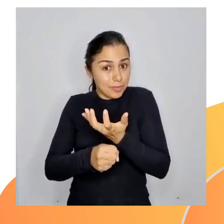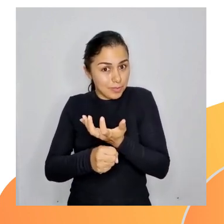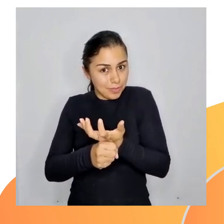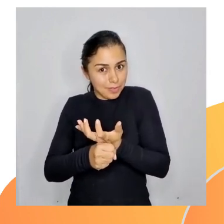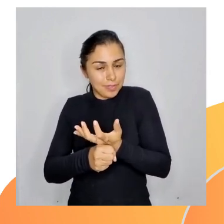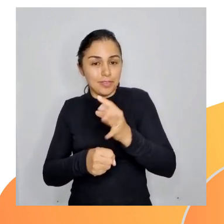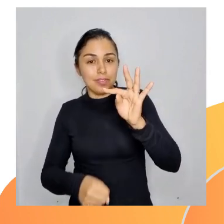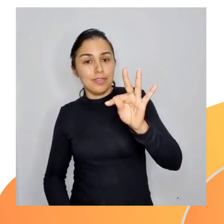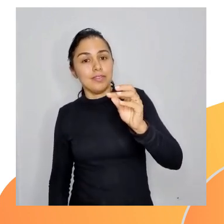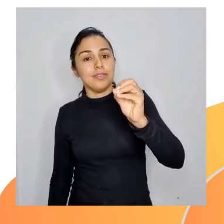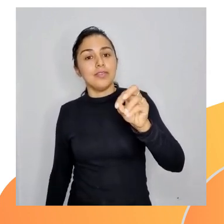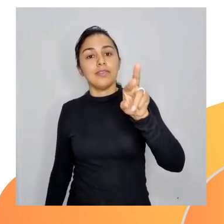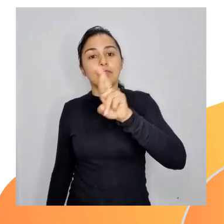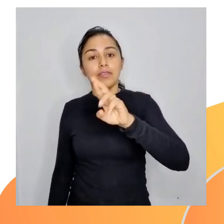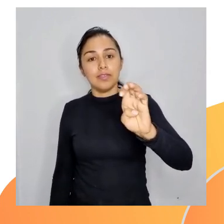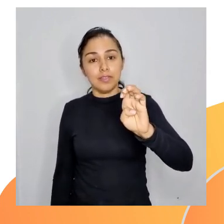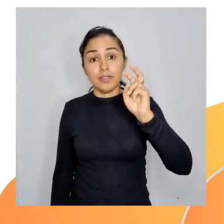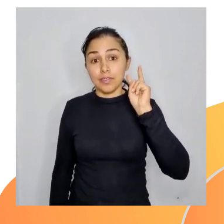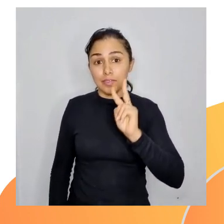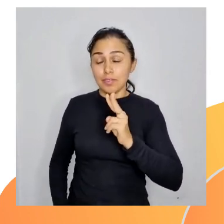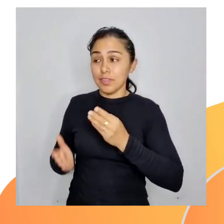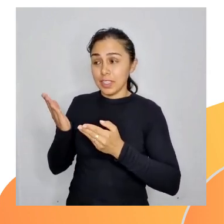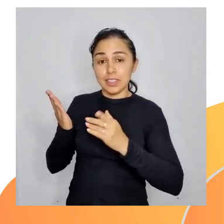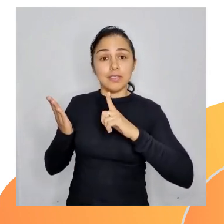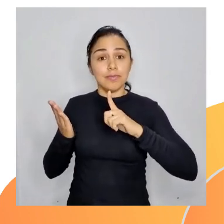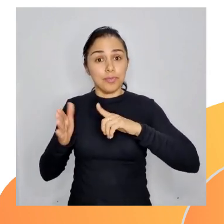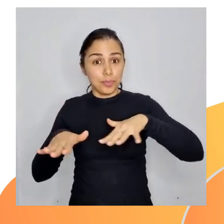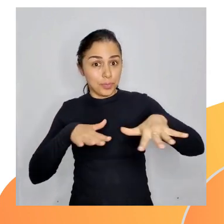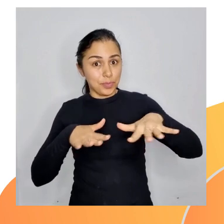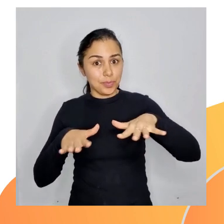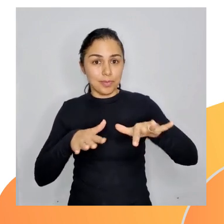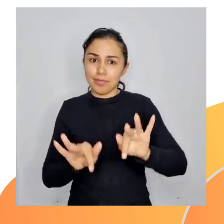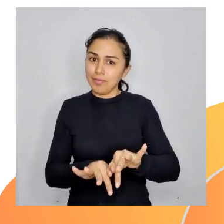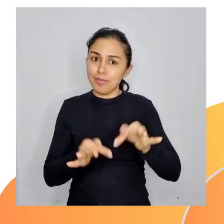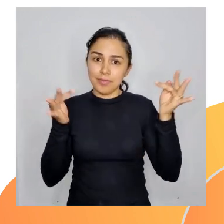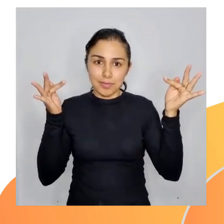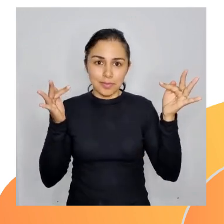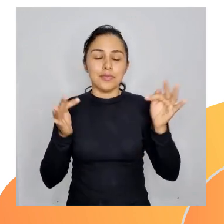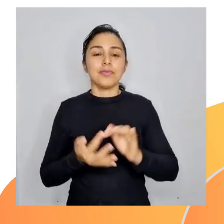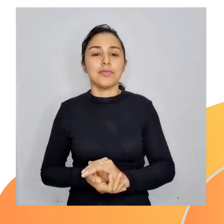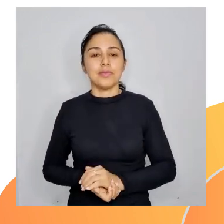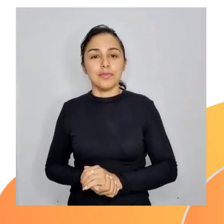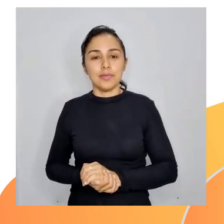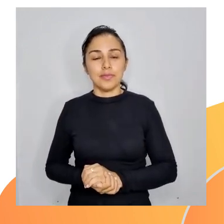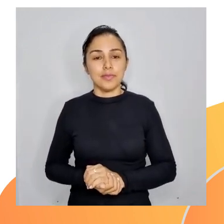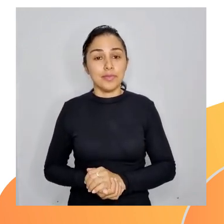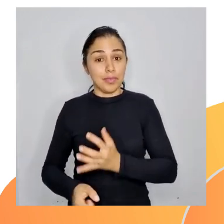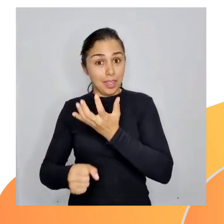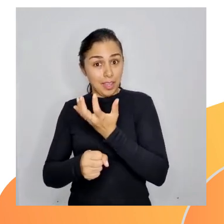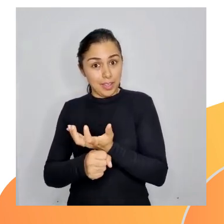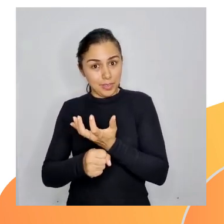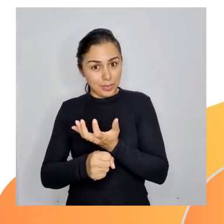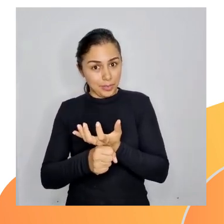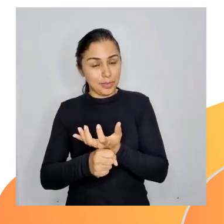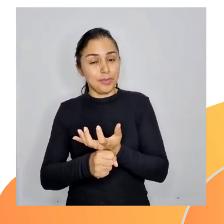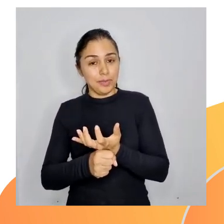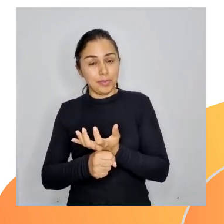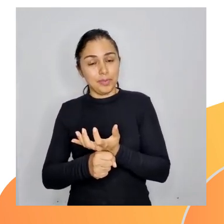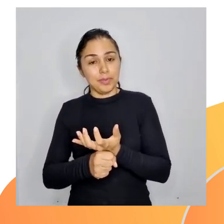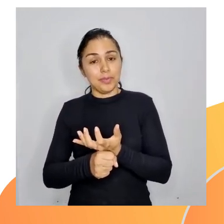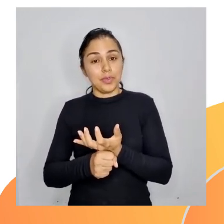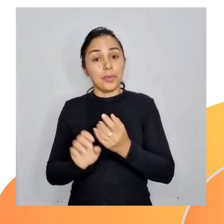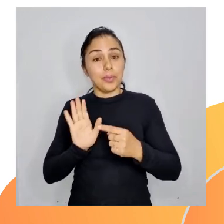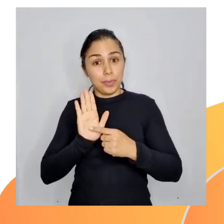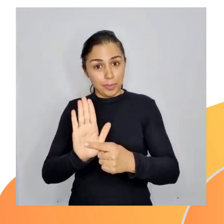tela. Observa o movimento da torre, bem simples, não é isso? A torre, conforme a